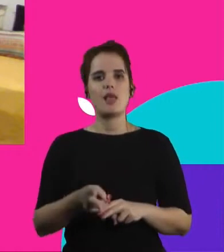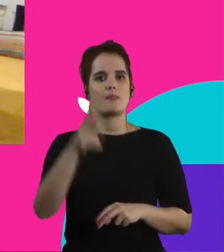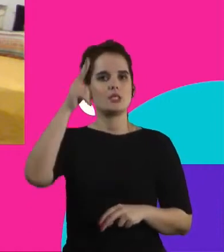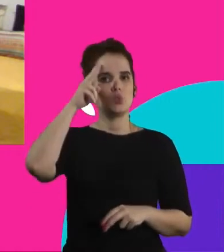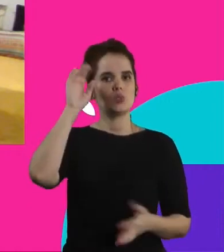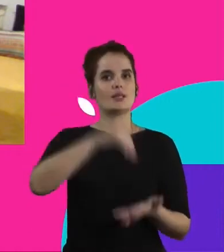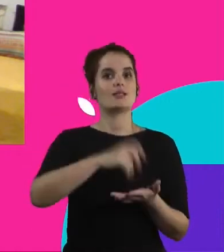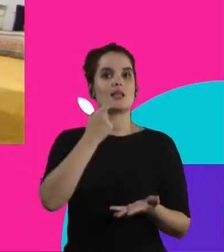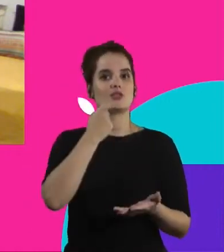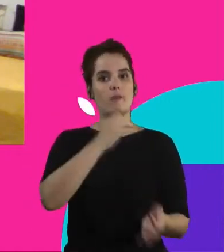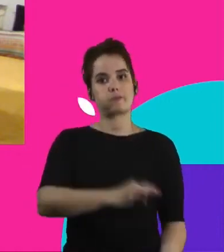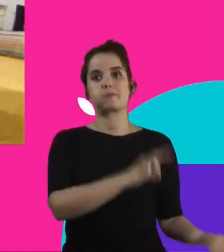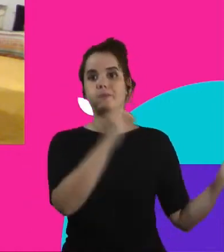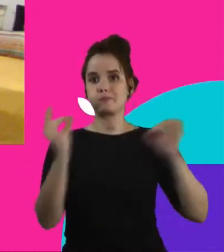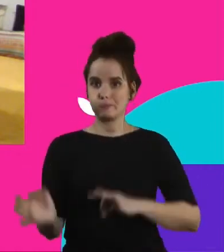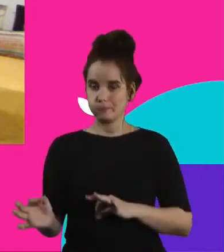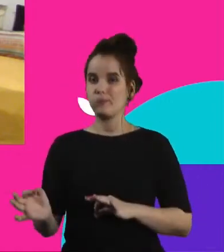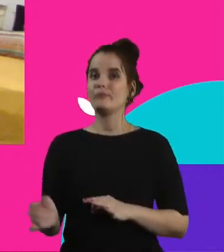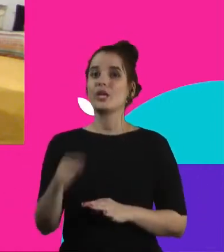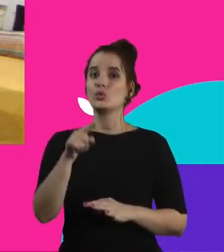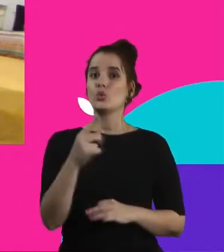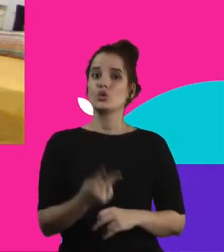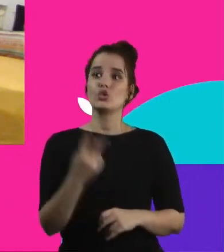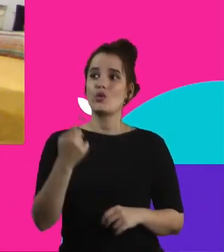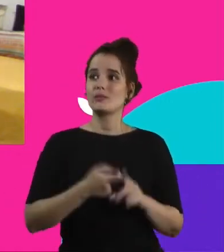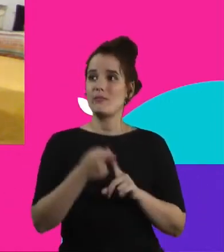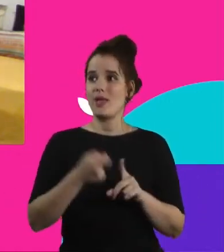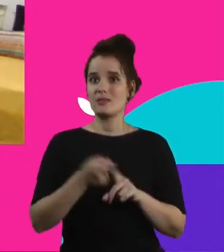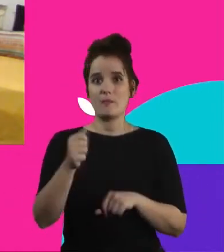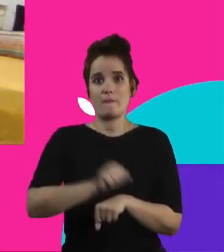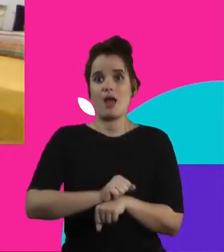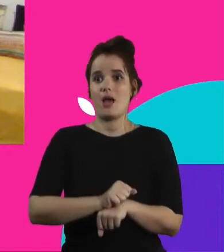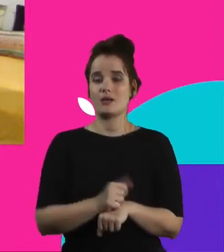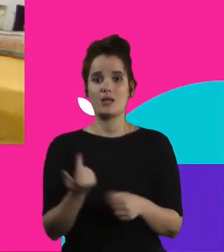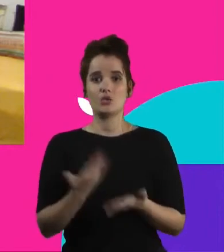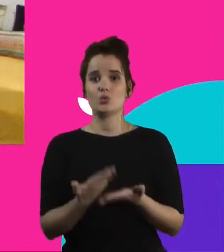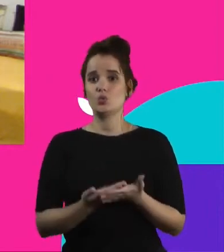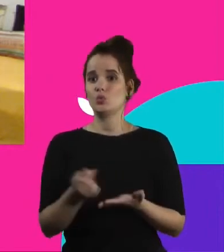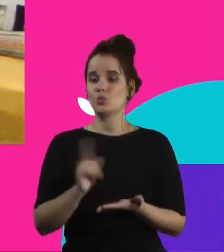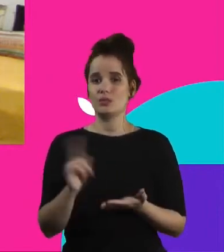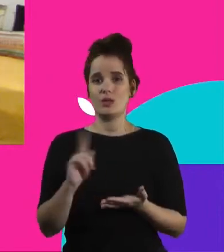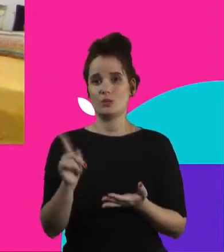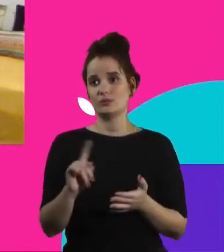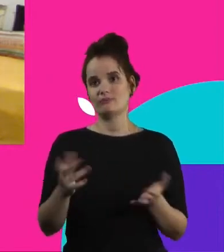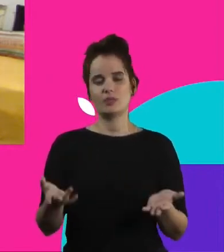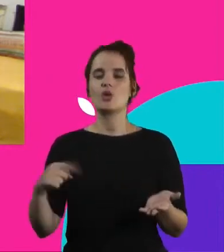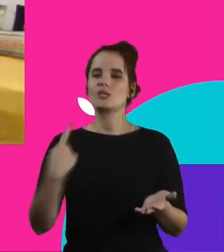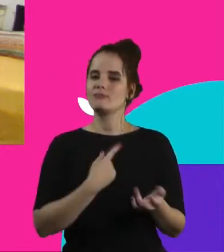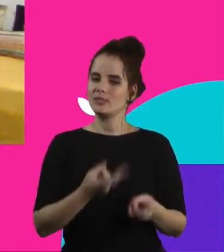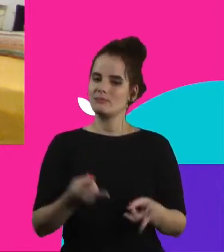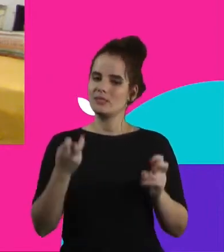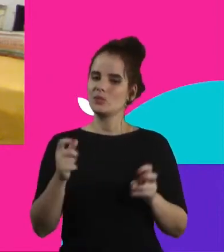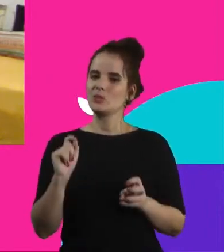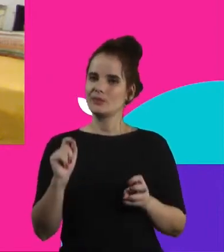inteira. Isso fazia com que você tivesse ficado no mínimo 2 meses parado, né? Então, era um recorte muito específico. E aí a gente começou a perceber que